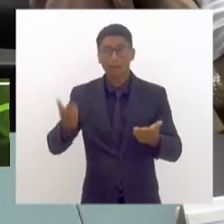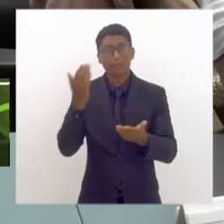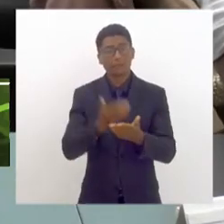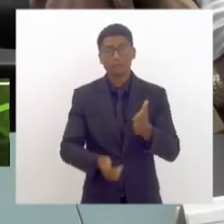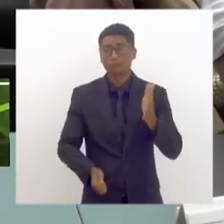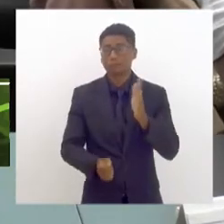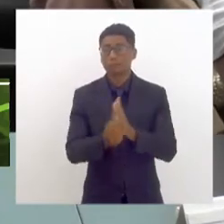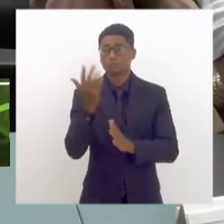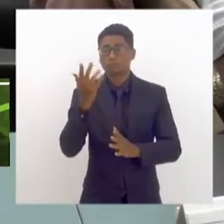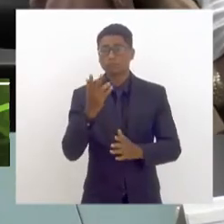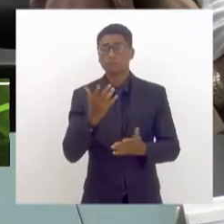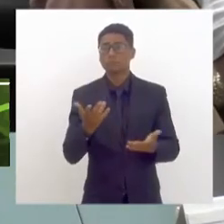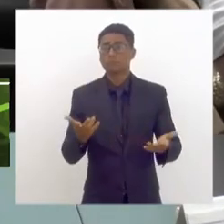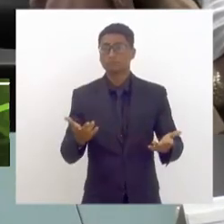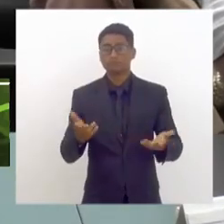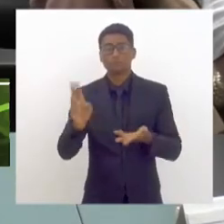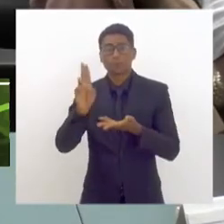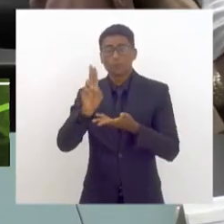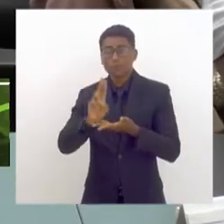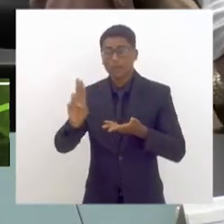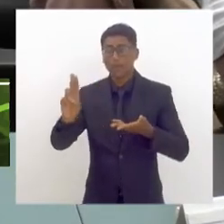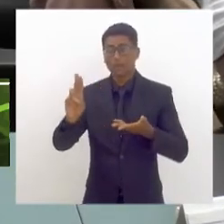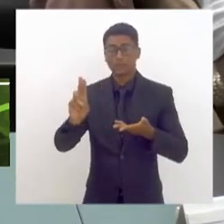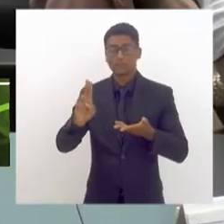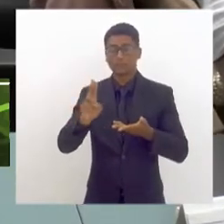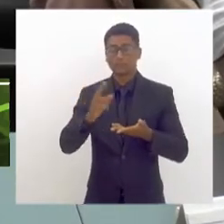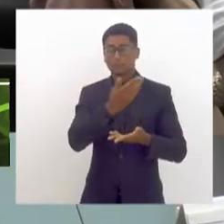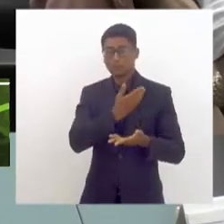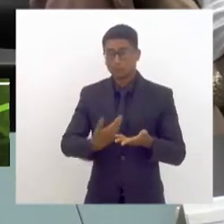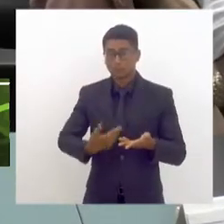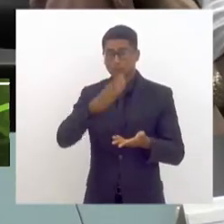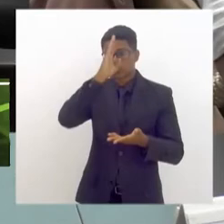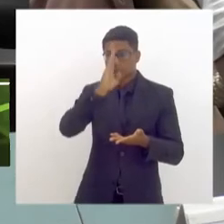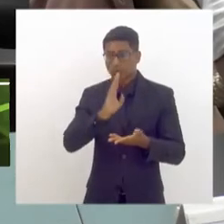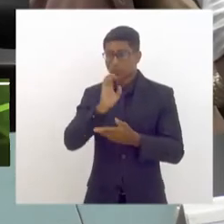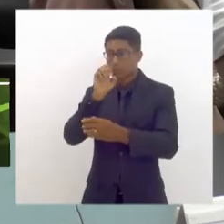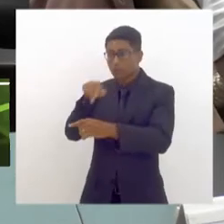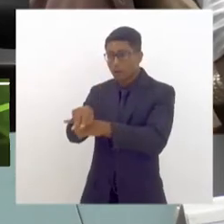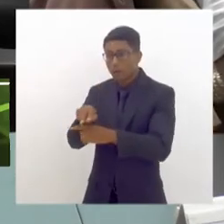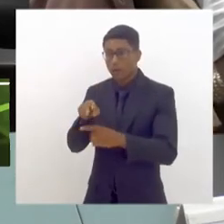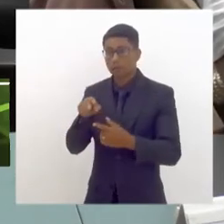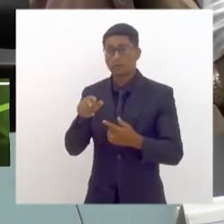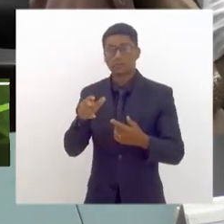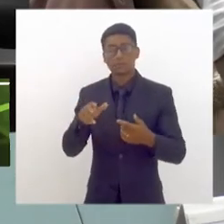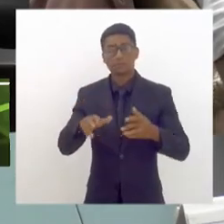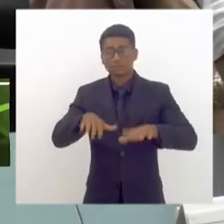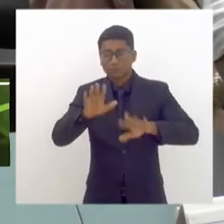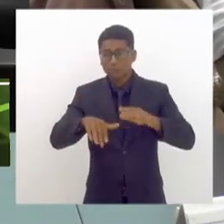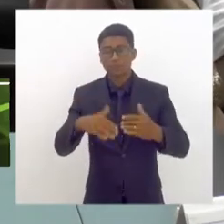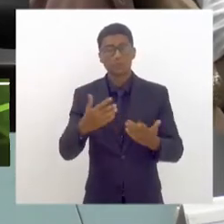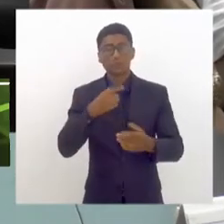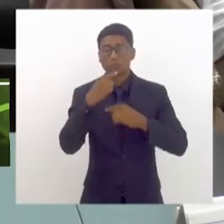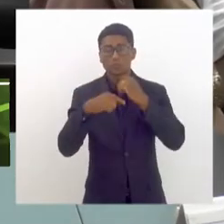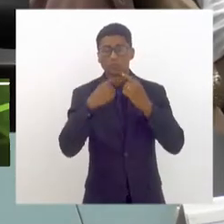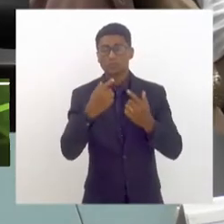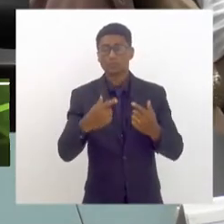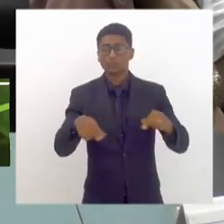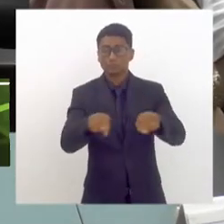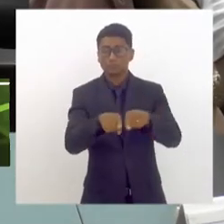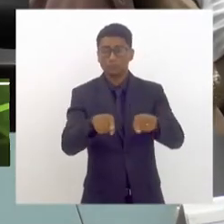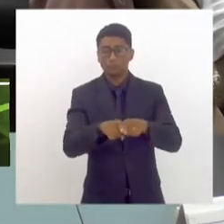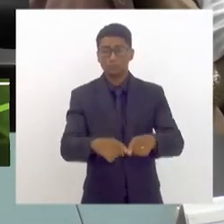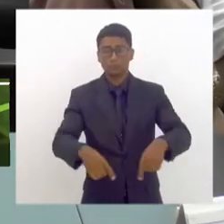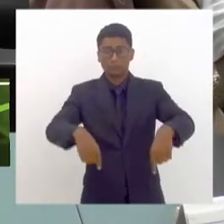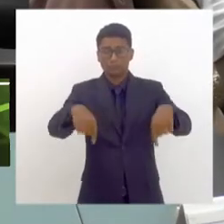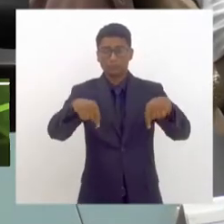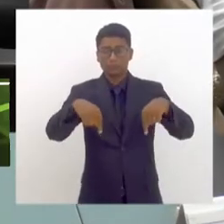universidade pública, de entrar nessa universidade pública, de lutar por essa universidade e de frequentar espaços como esses daqui. Porque quem precisa ocupar